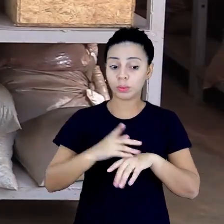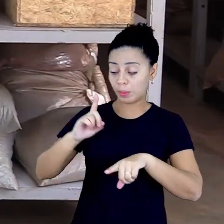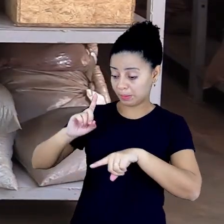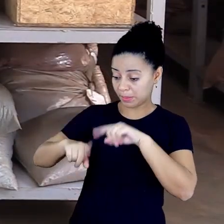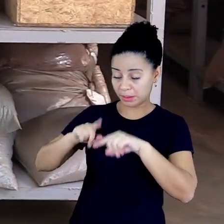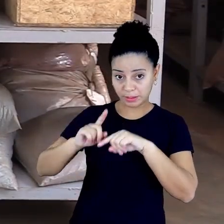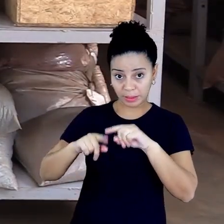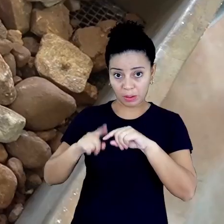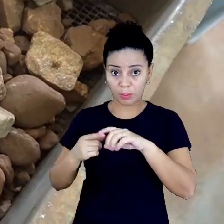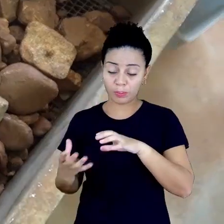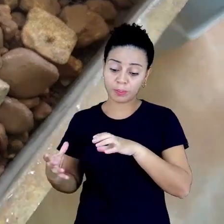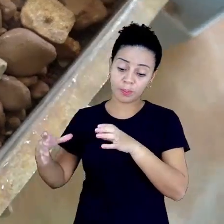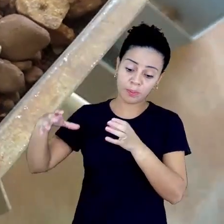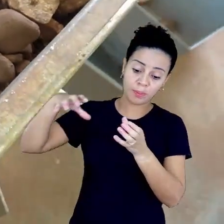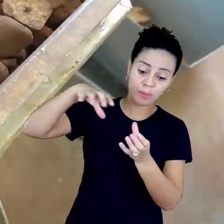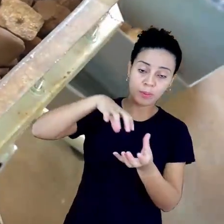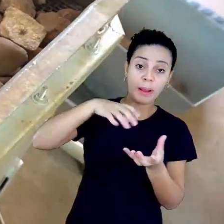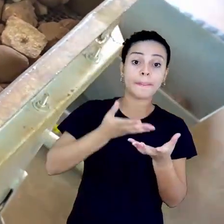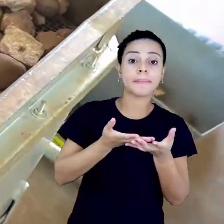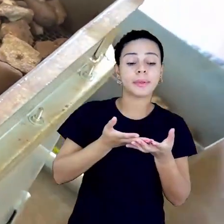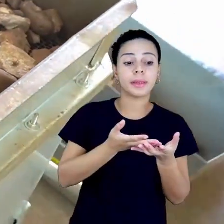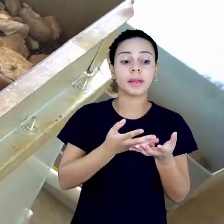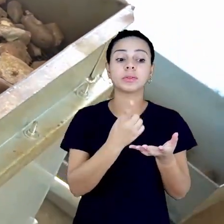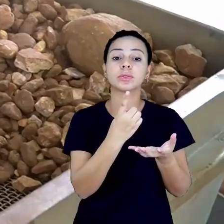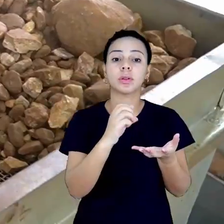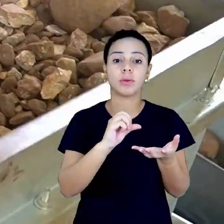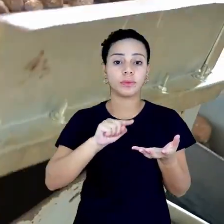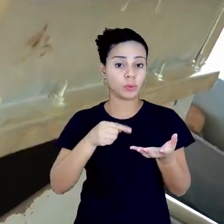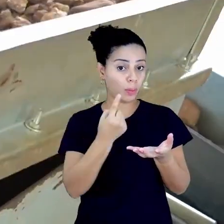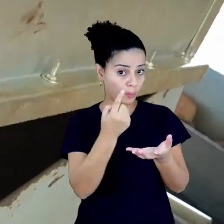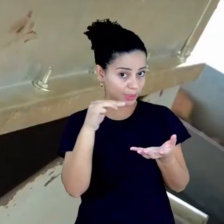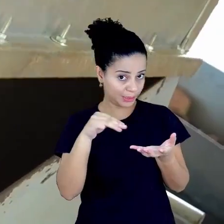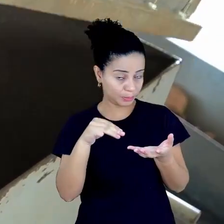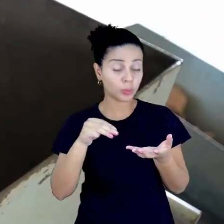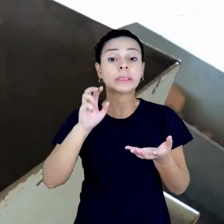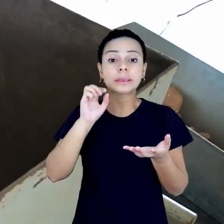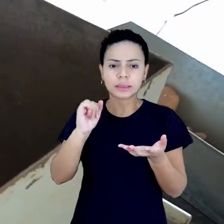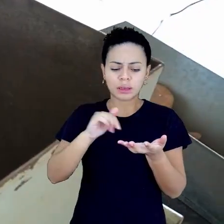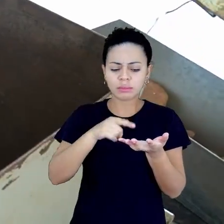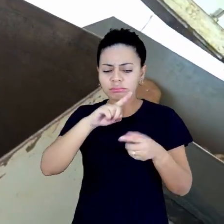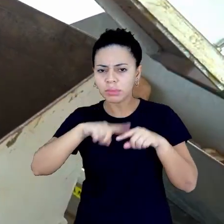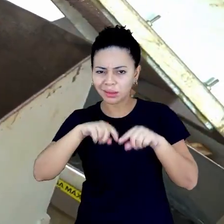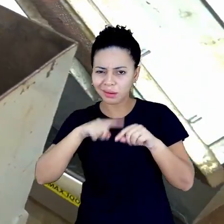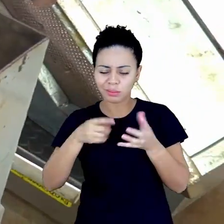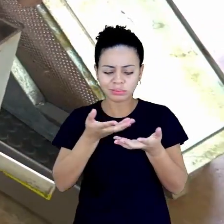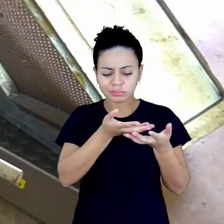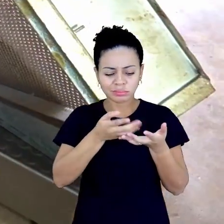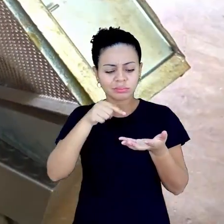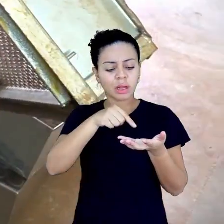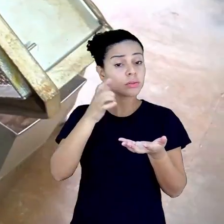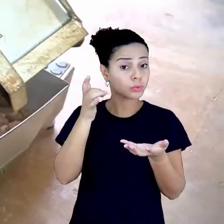Passa-se esta porção da amostra na peneira 19,1 mm e, caso haja material retido, pesa-se